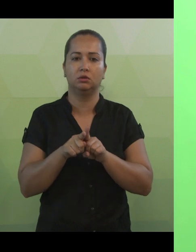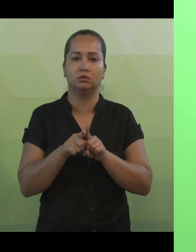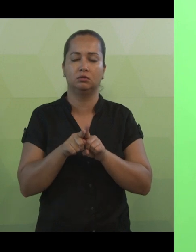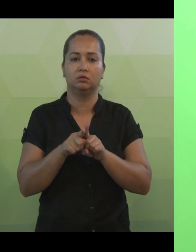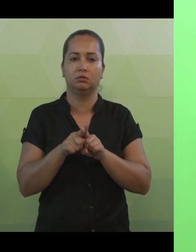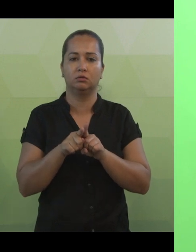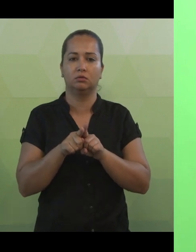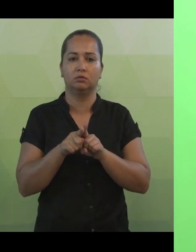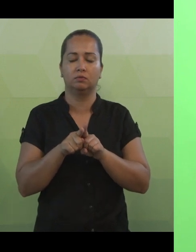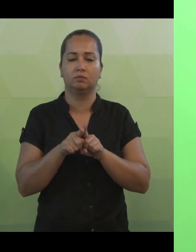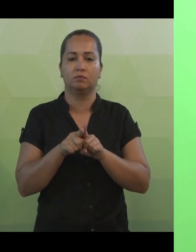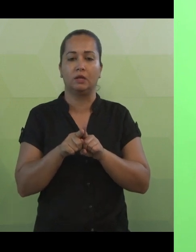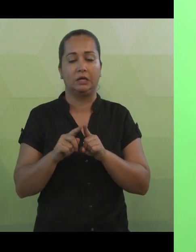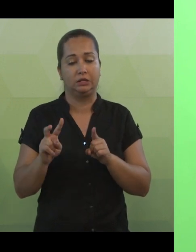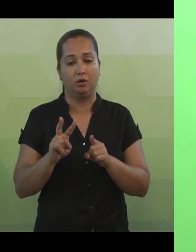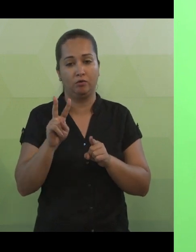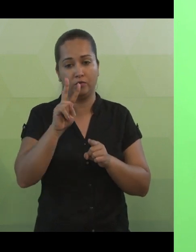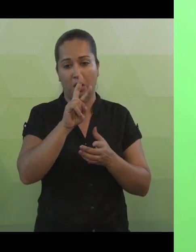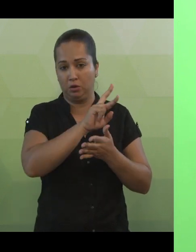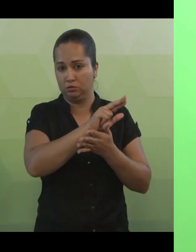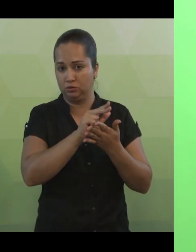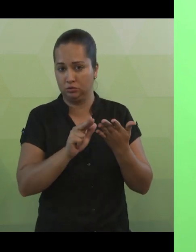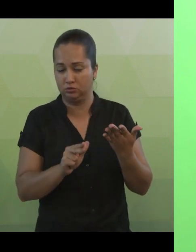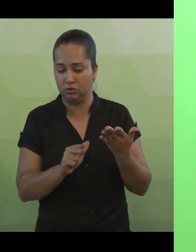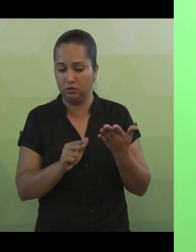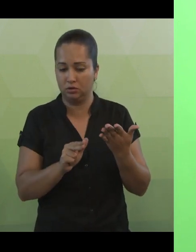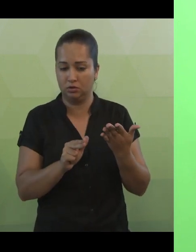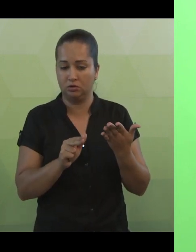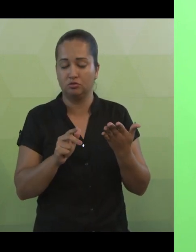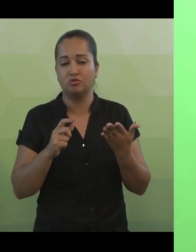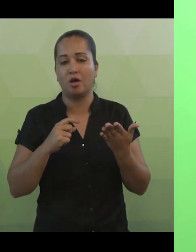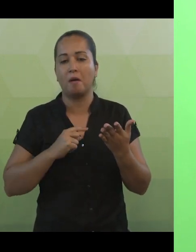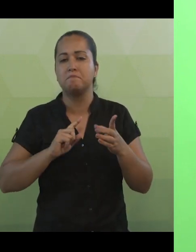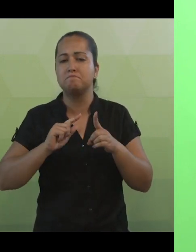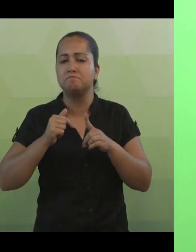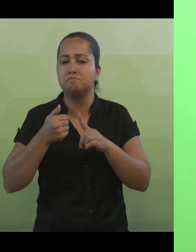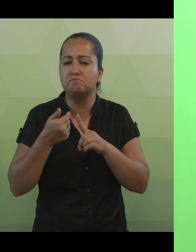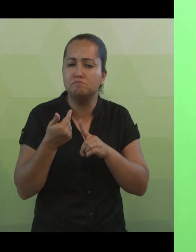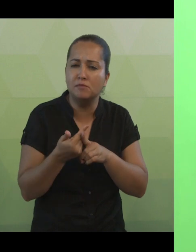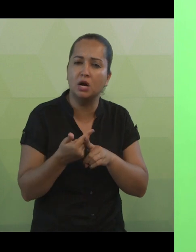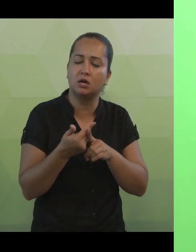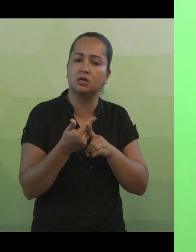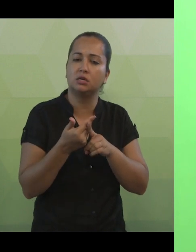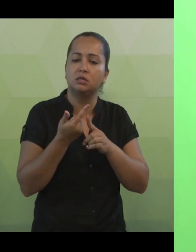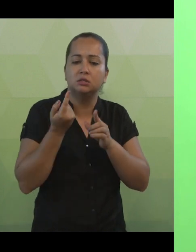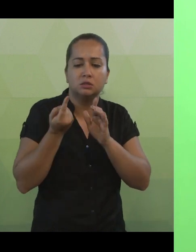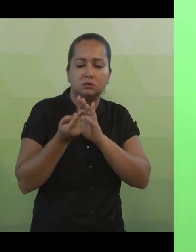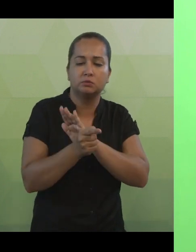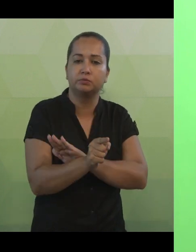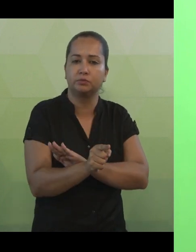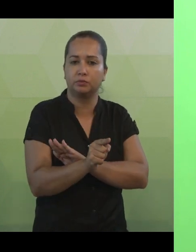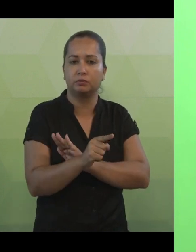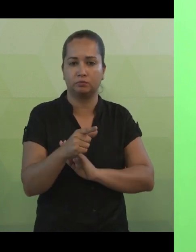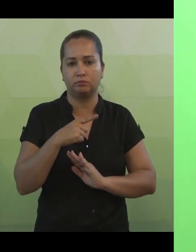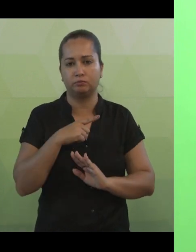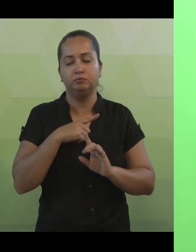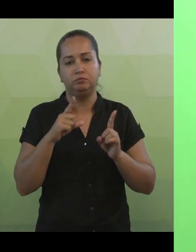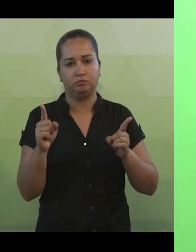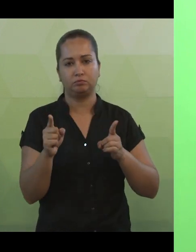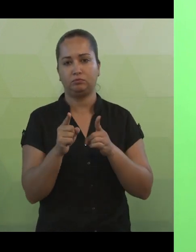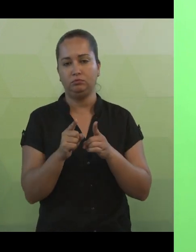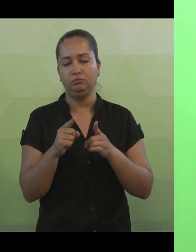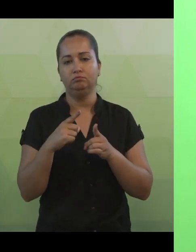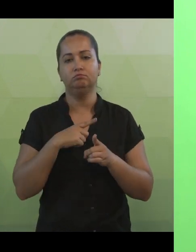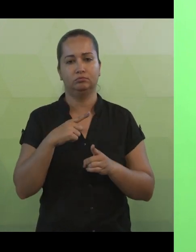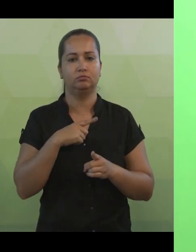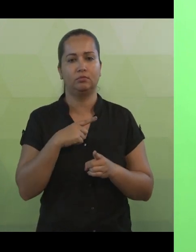de um conjunto de valores válidos de um tipo, um subconjunto ainda mais restrito. Esse tipo de restrição ele é